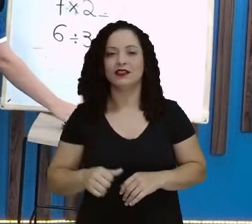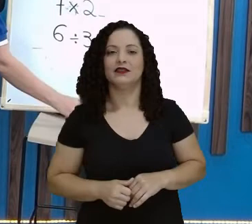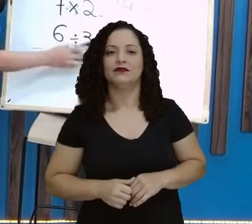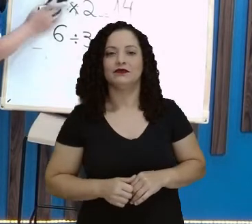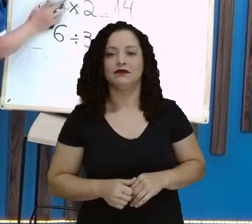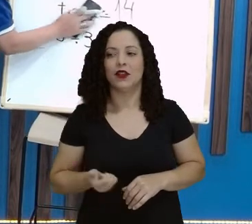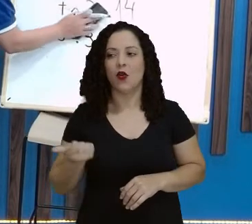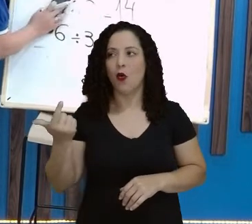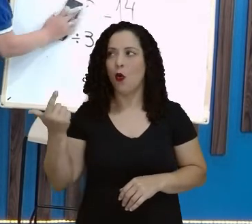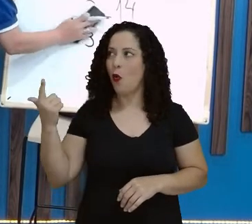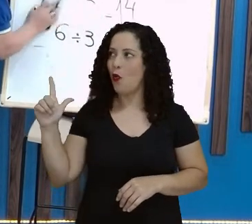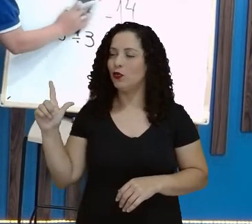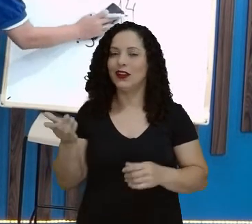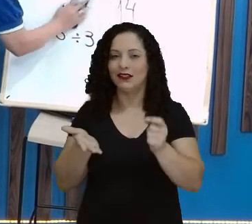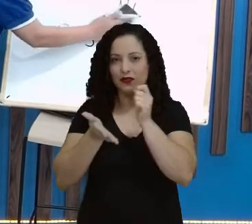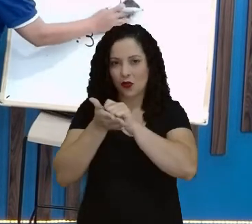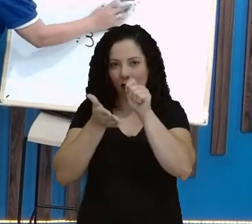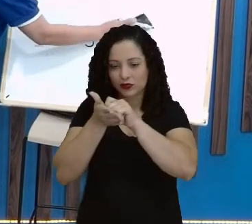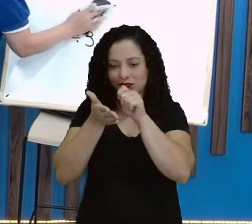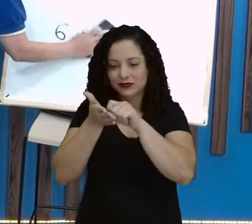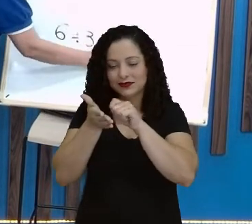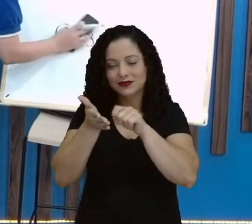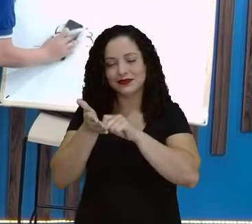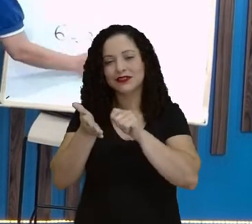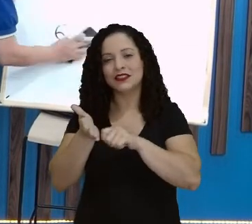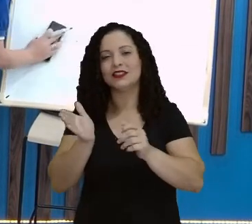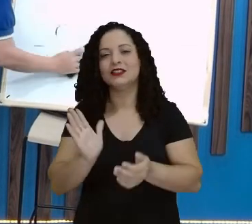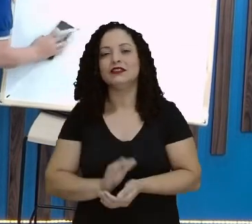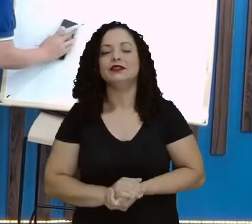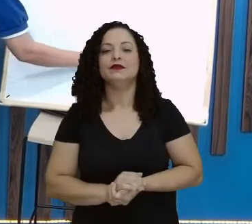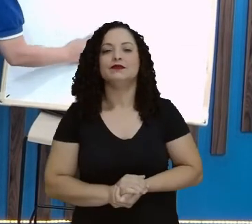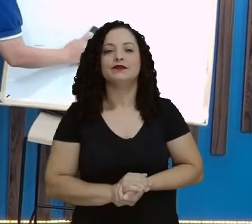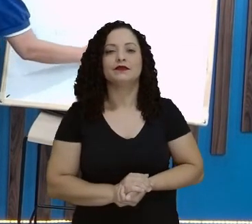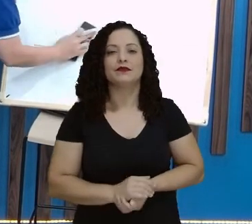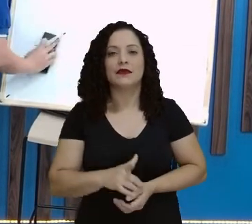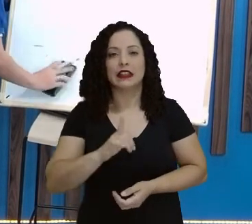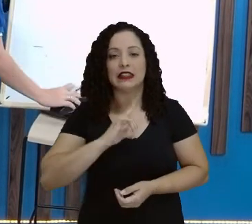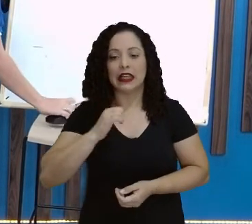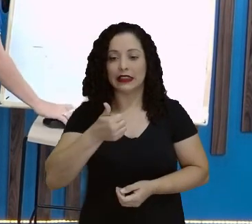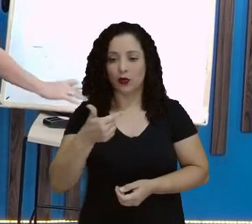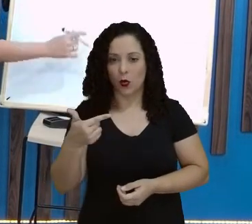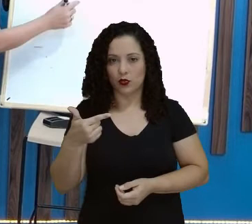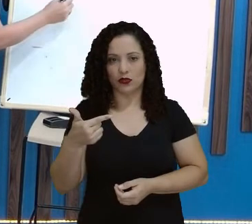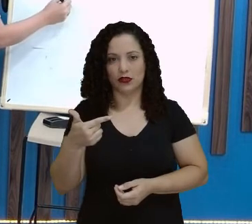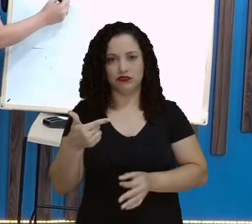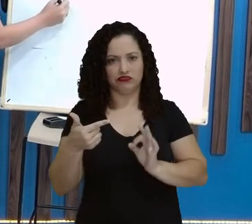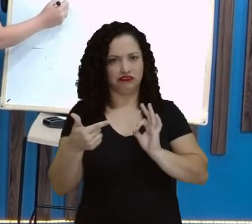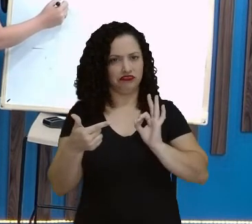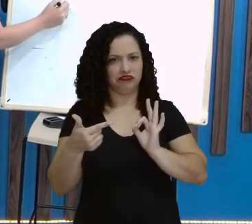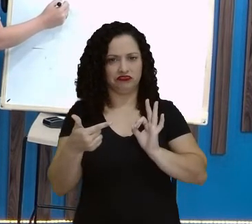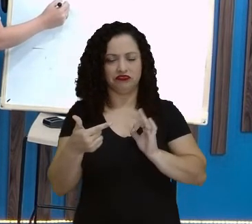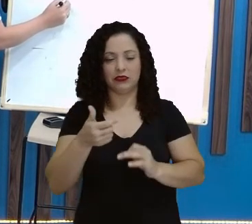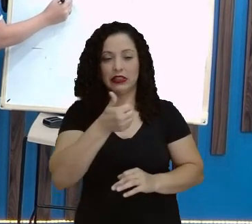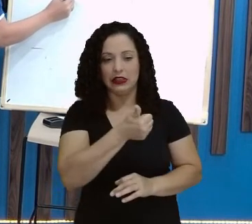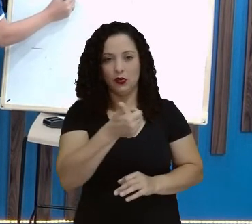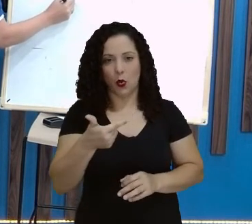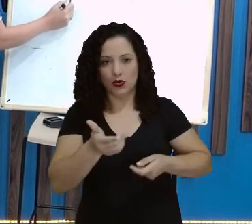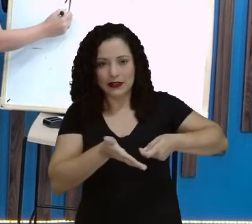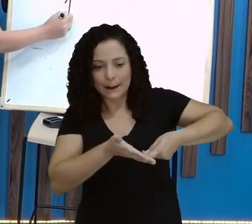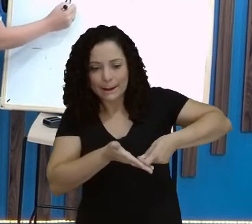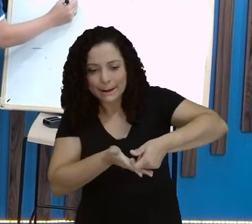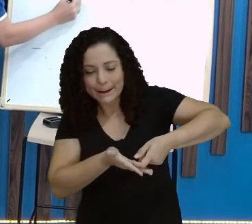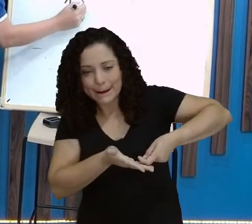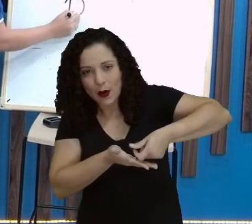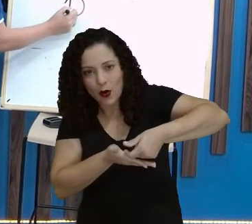outra continha, deixa eu apagar aqui. Se ele tinha 12, né? Ele tinha 12